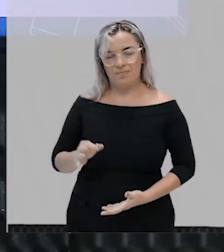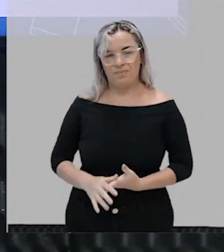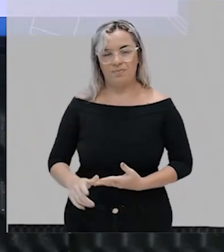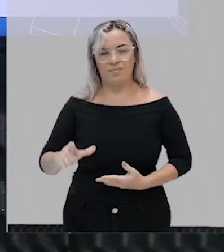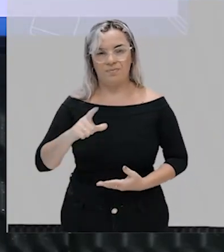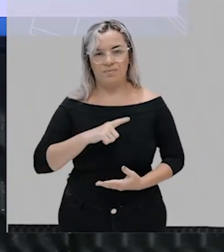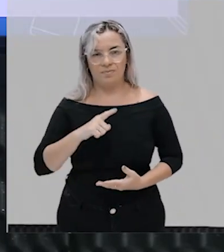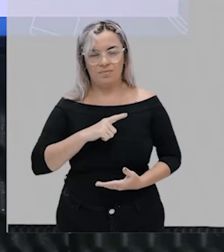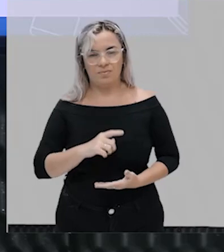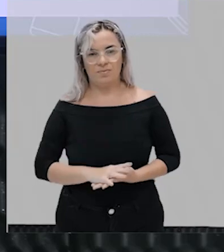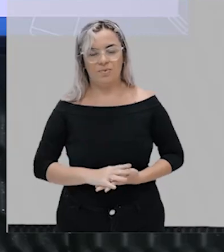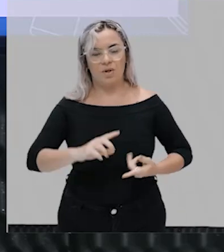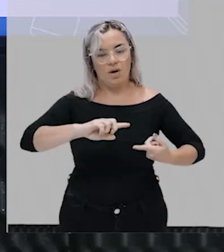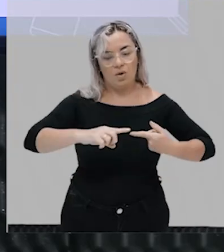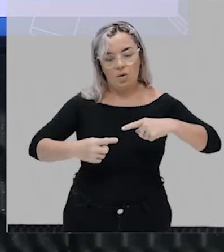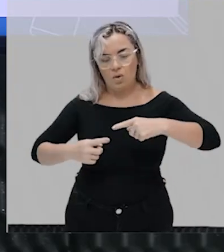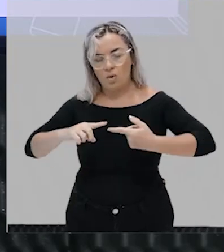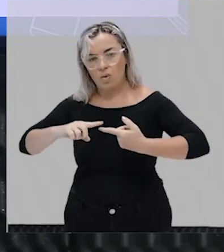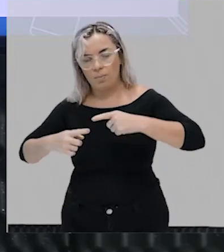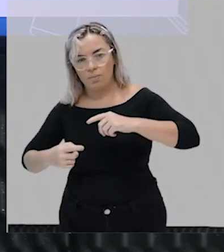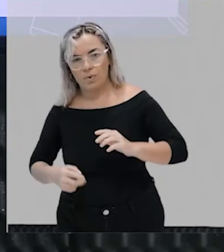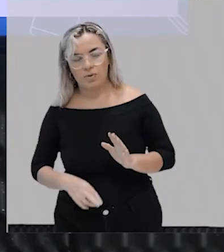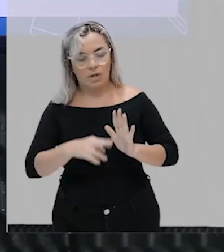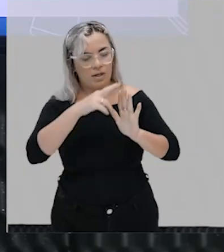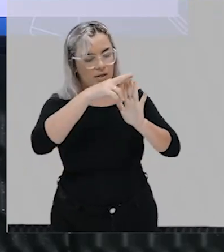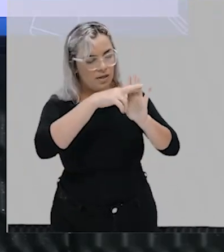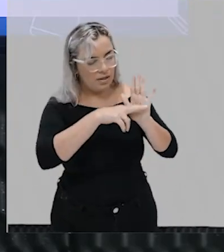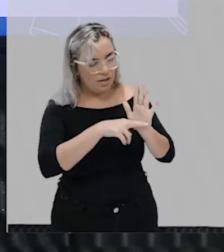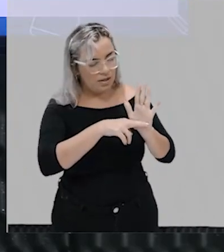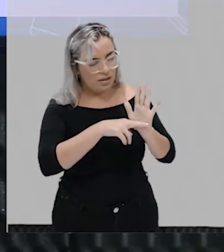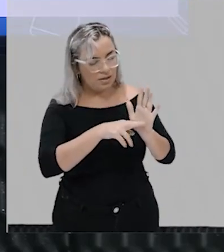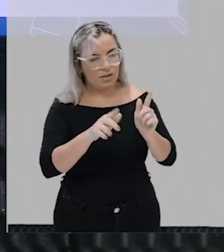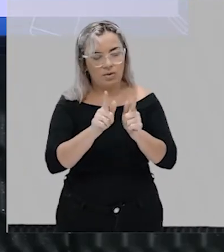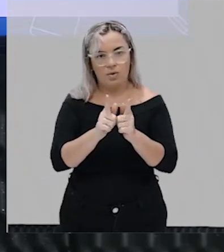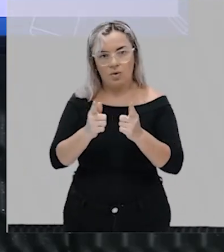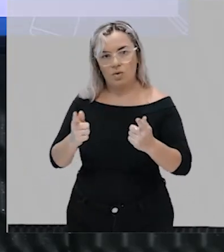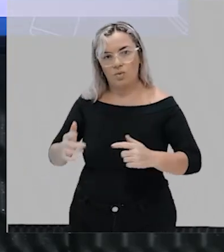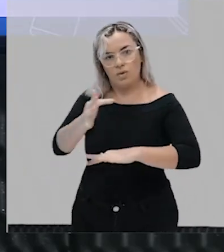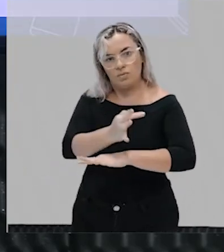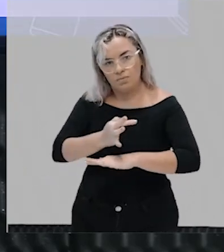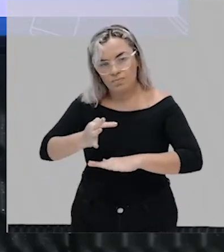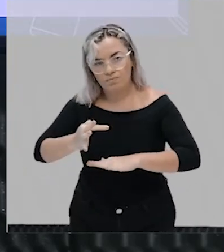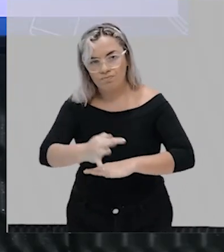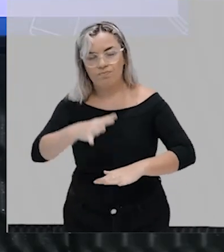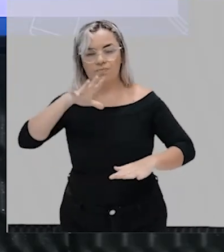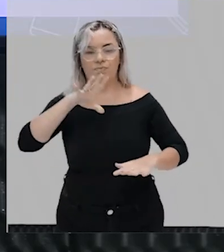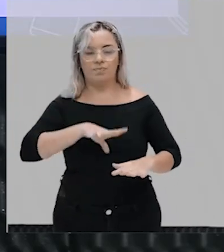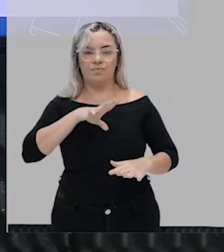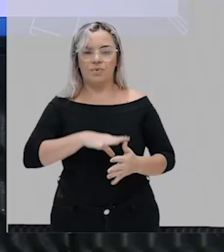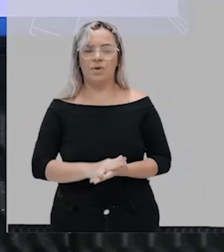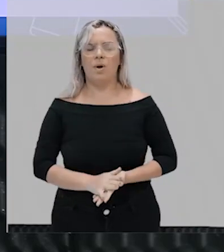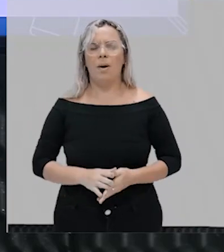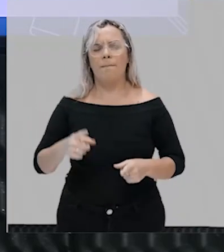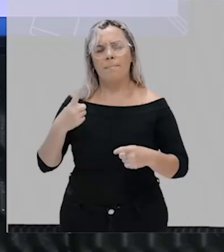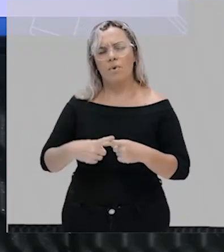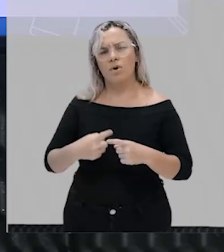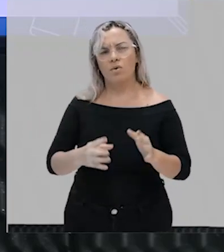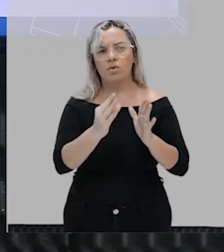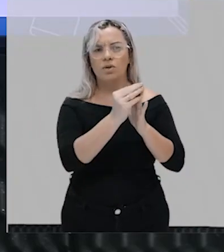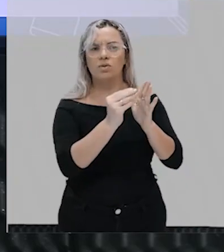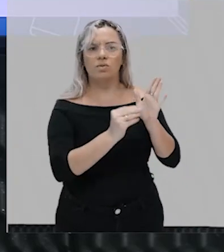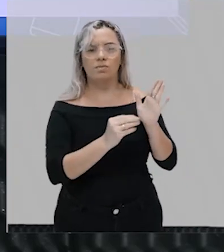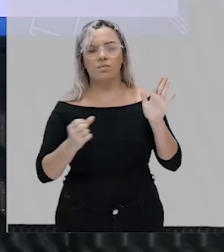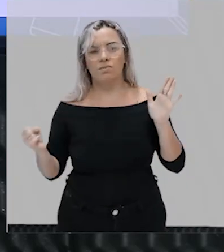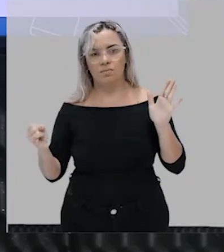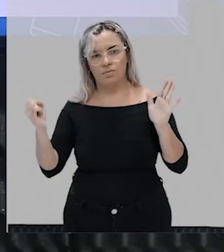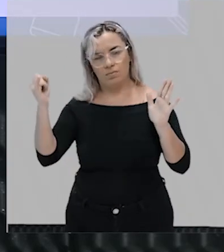esteja de acordo com a norma culta da língua portuguesa, tá certo? Por que esse assunto é importante?